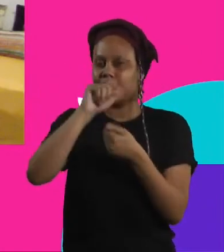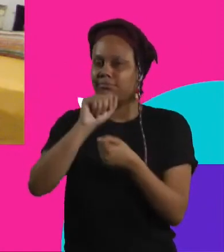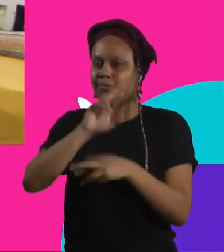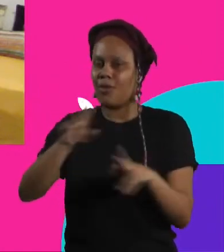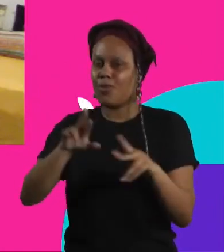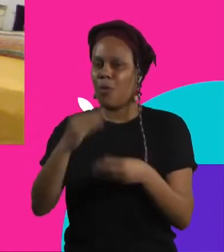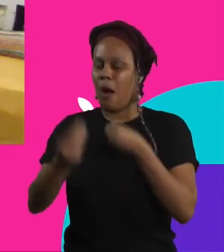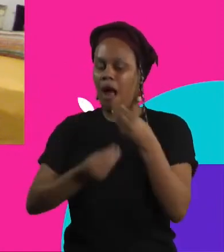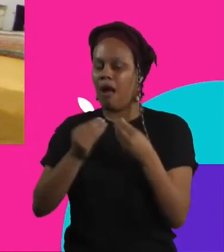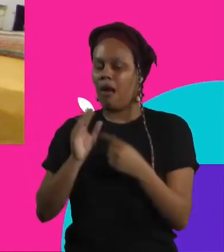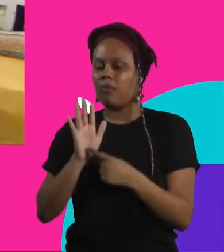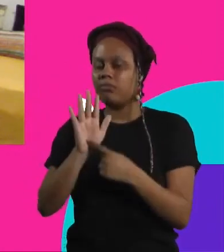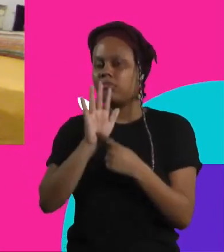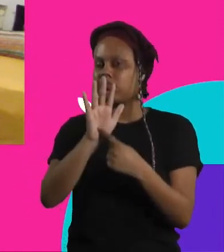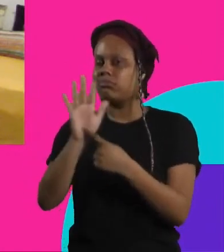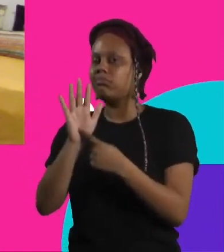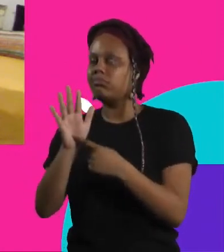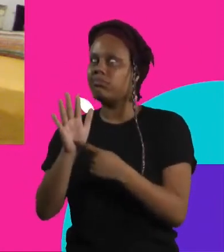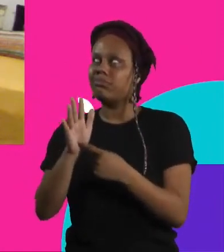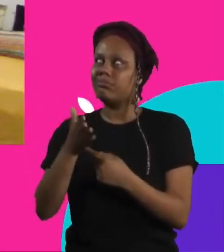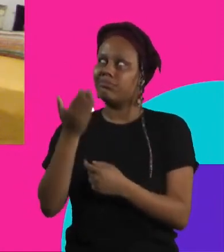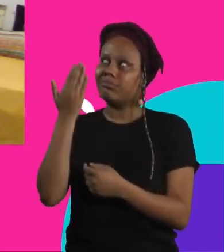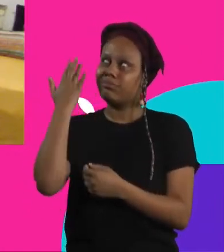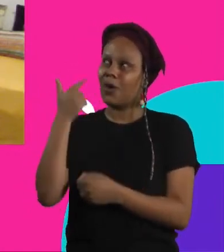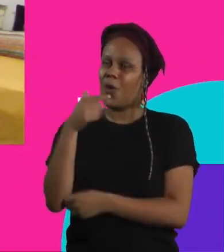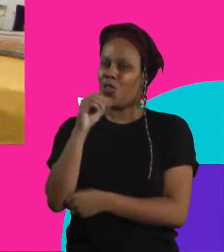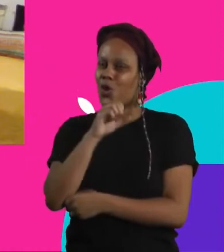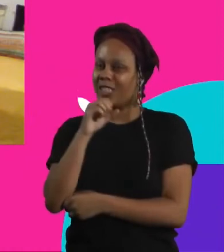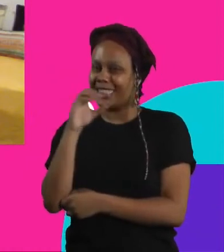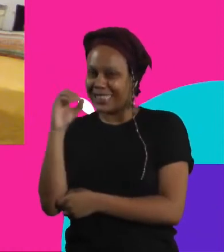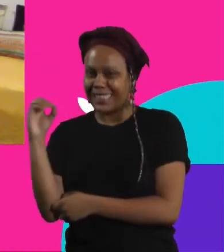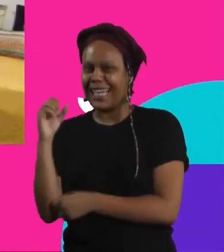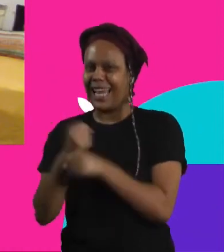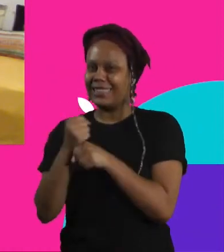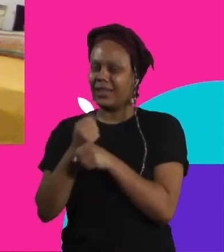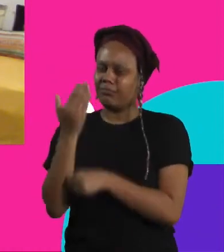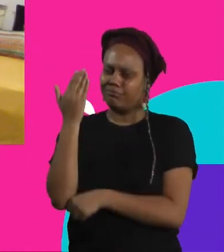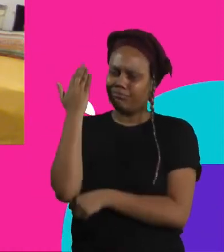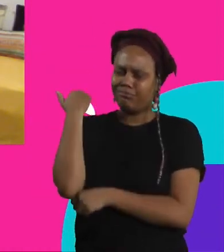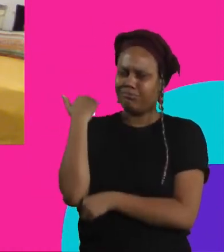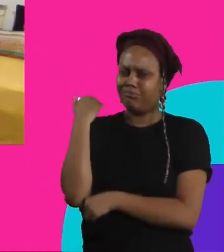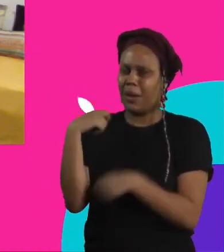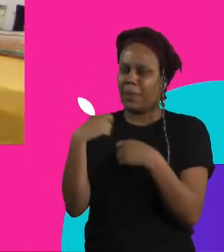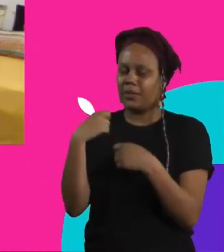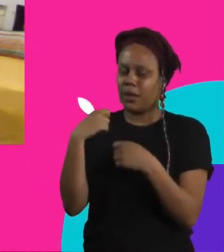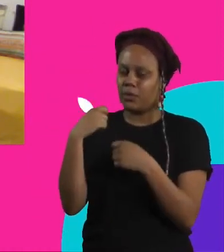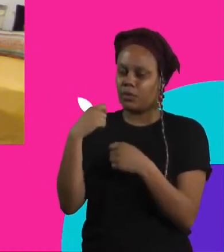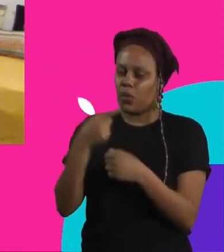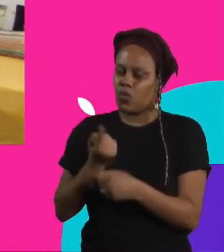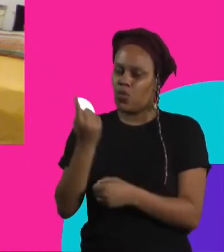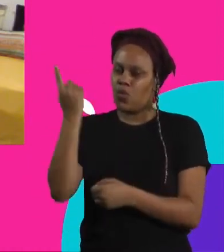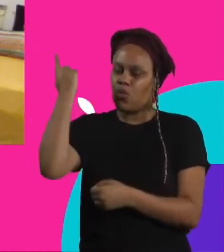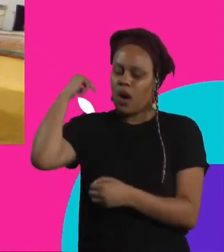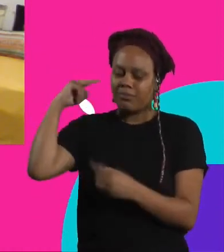foi colocado para a gente nos últimos 200 anos. A gente tem que rever os nossos valores. Tá bom?